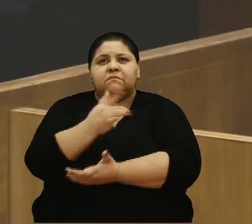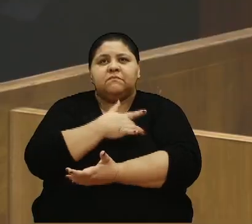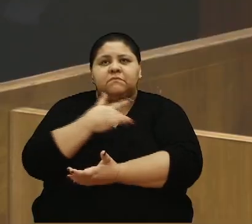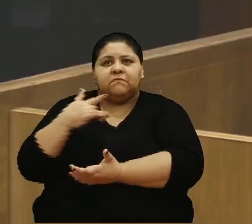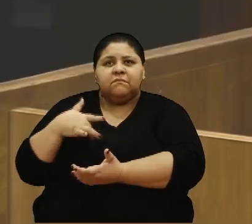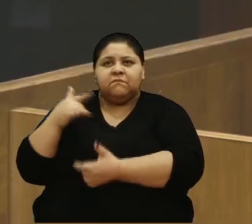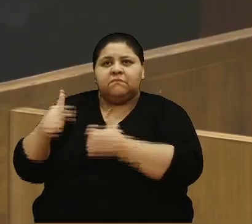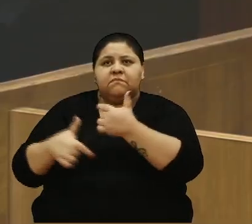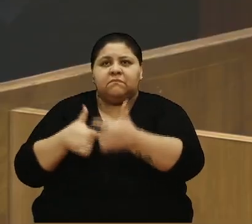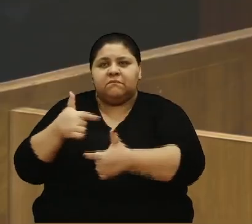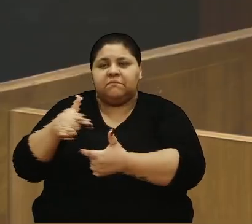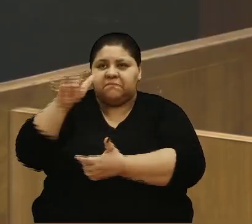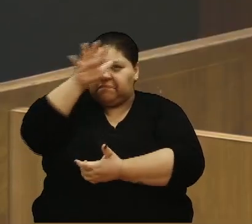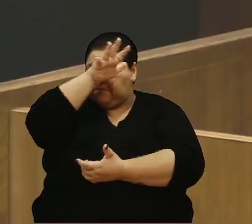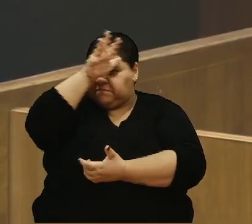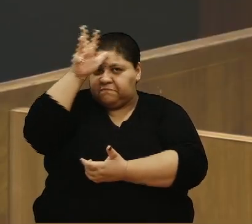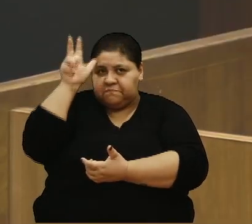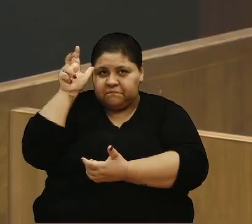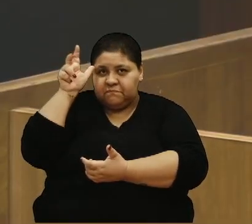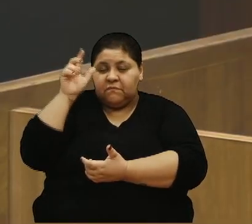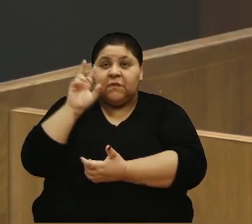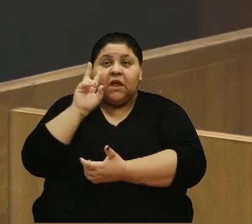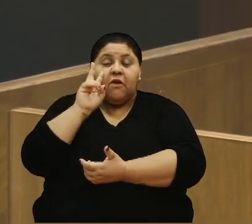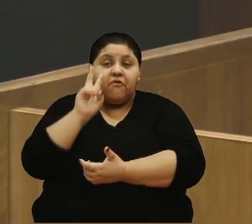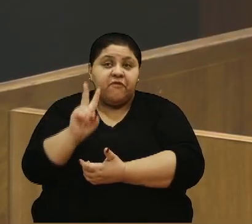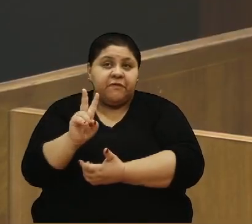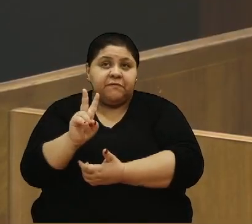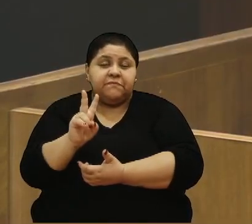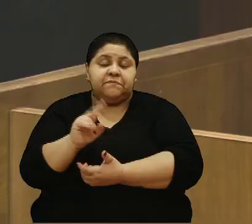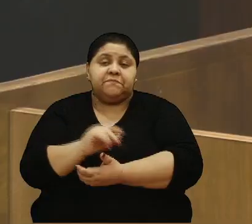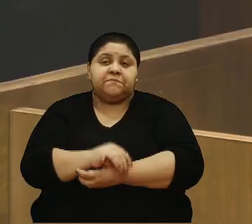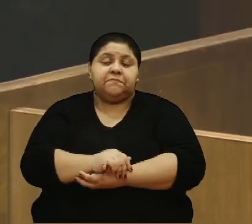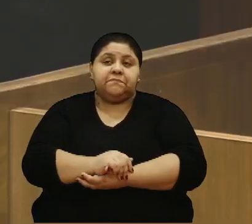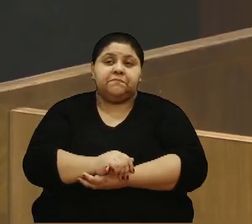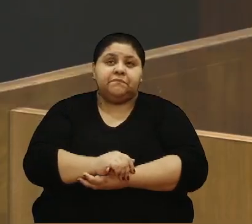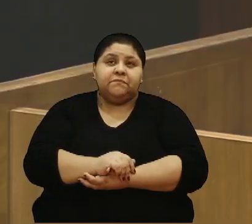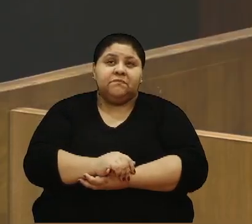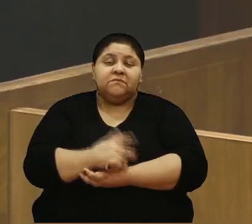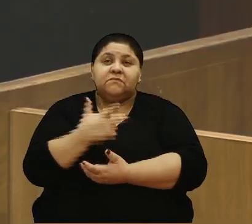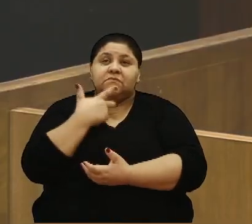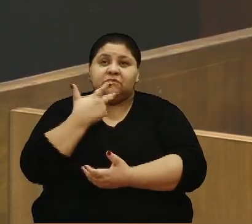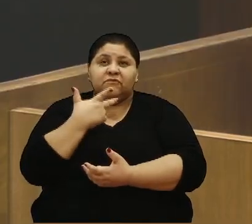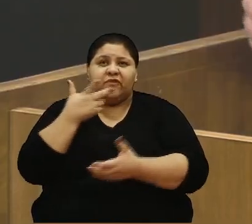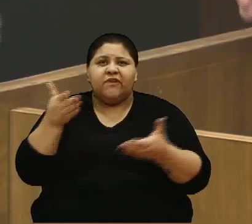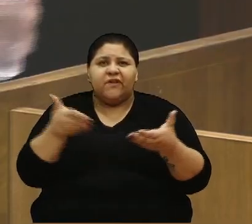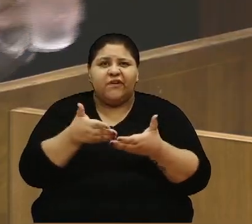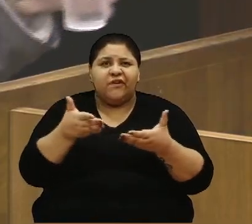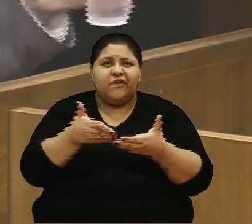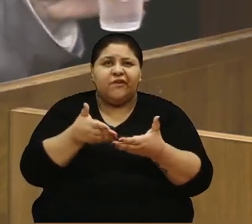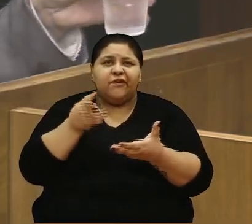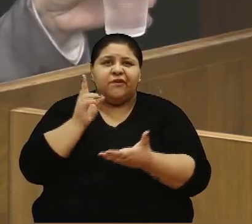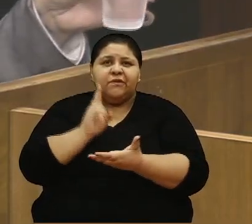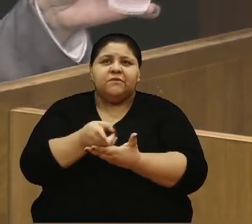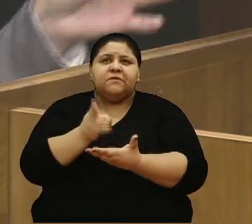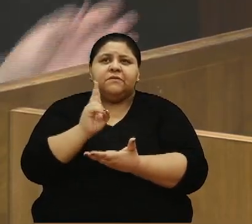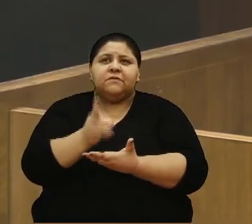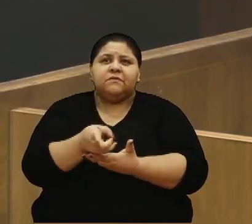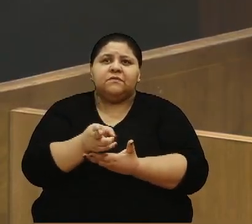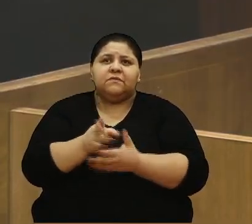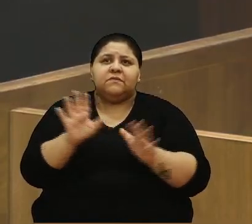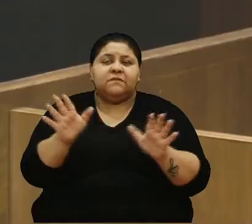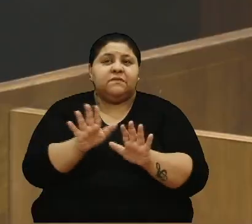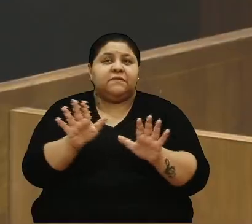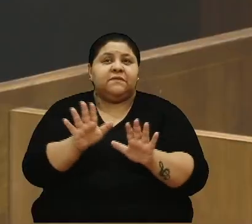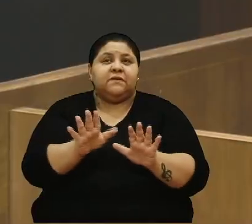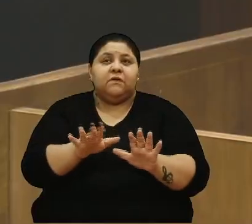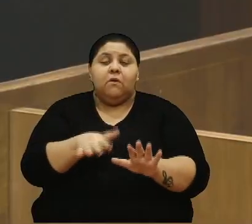do trabalho do município, eu vejo a questão que foi falado hoje o tempo todo. Me deu uma crise